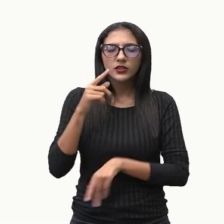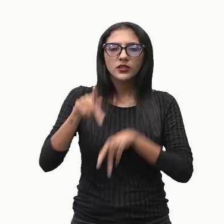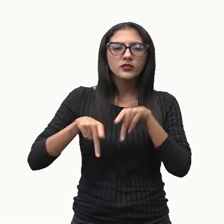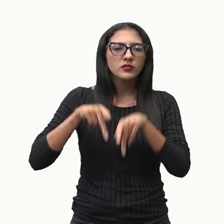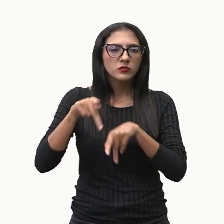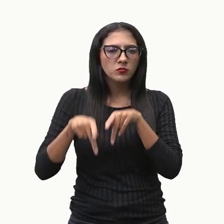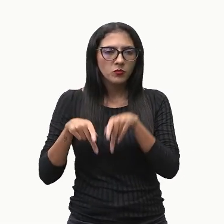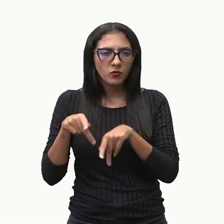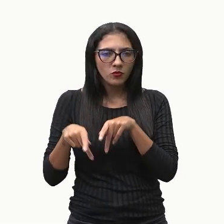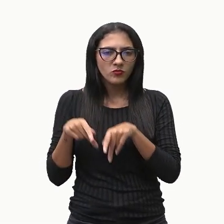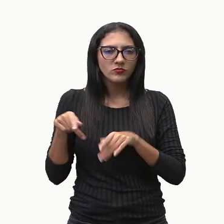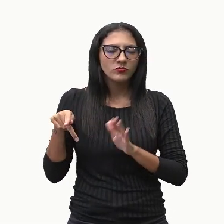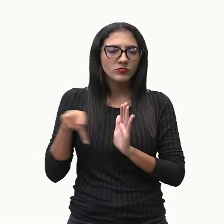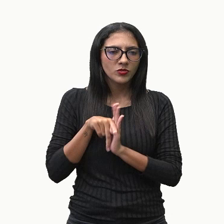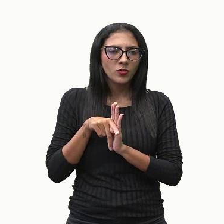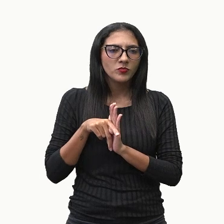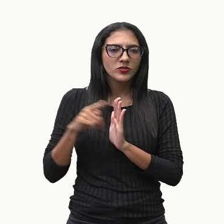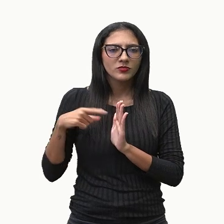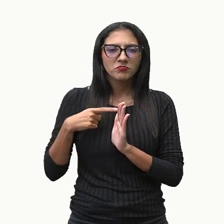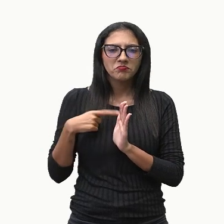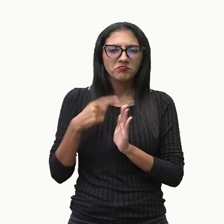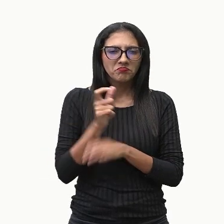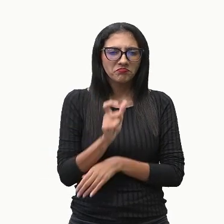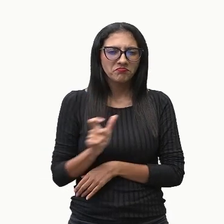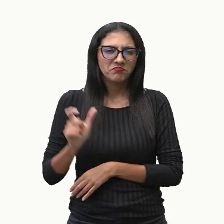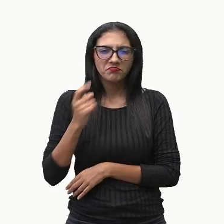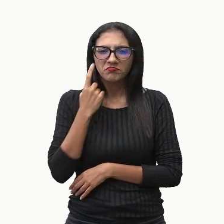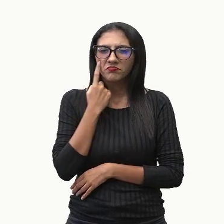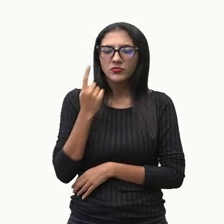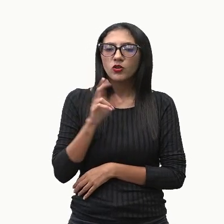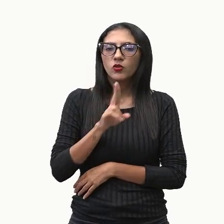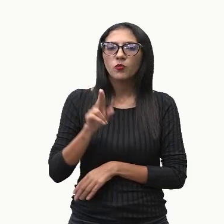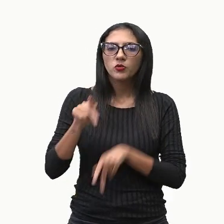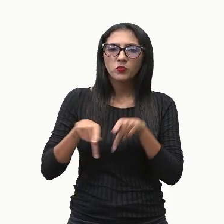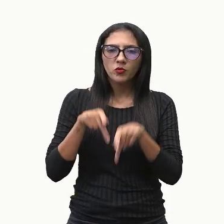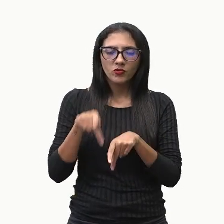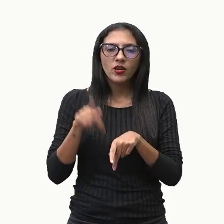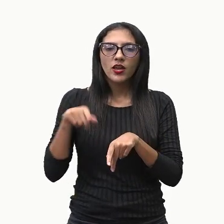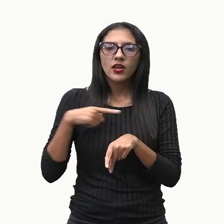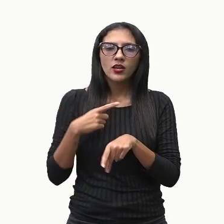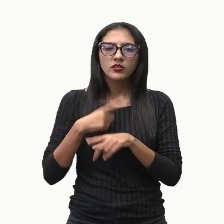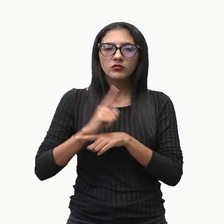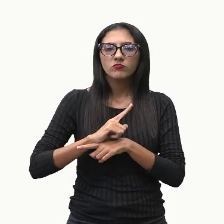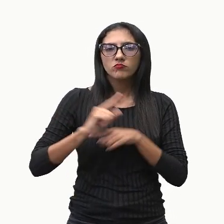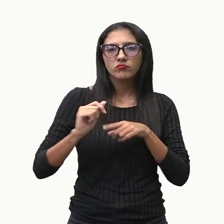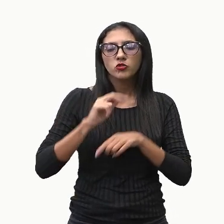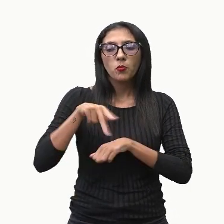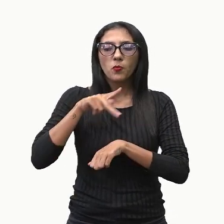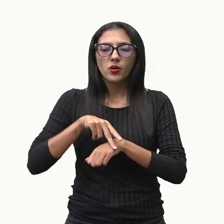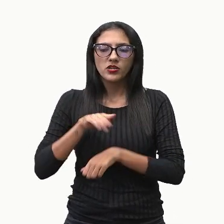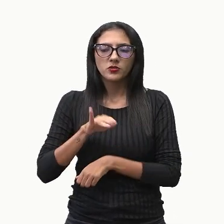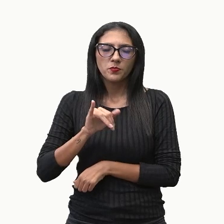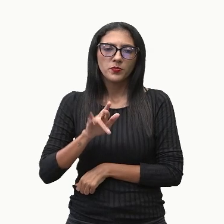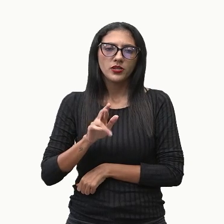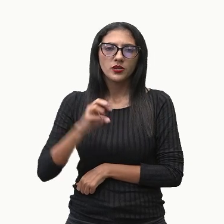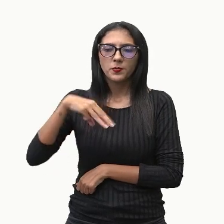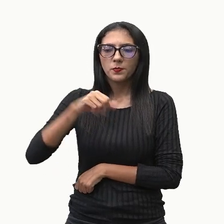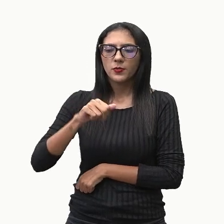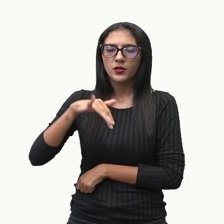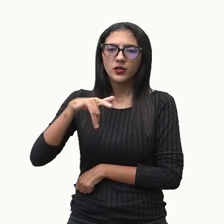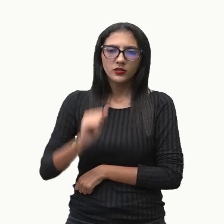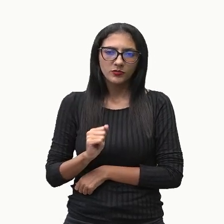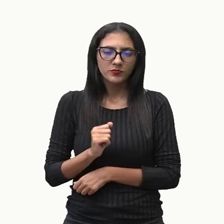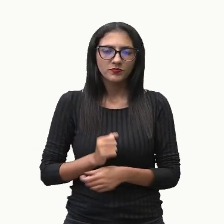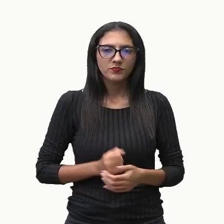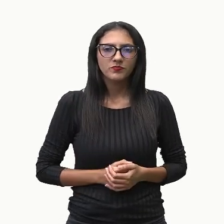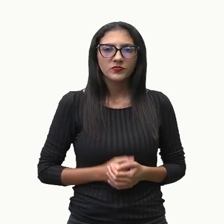Rohingyas. Eu ensaiei, hein, essa pronúncia. Fugindo de Mianmar, tá? Na Birmânia. Observa aqui, gente, esse